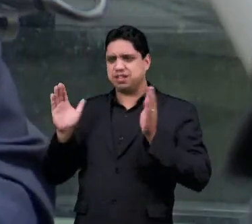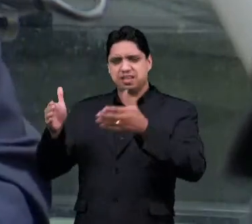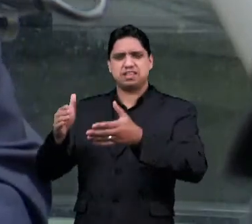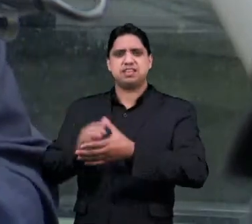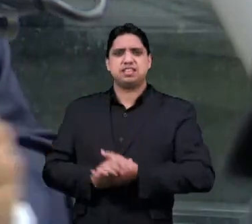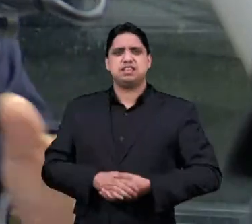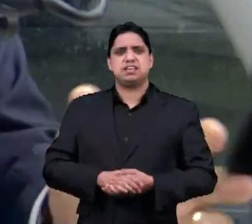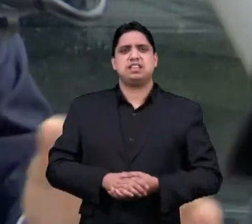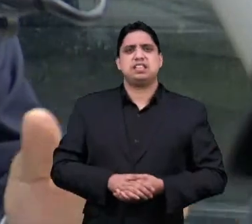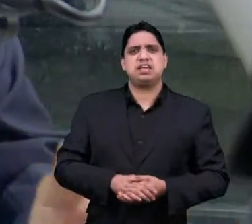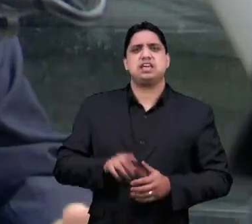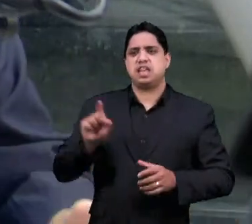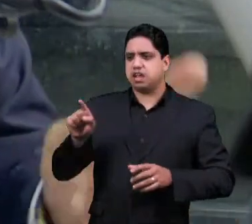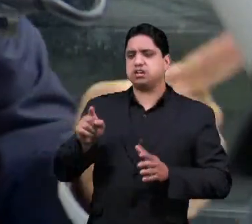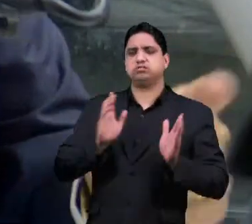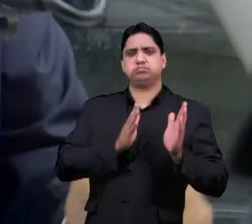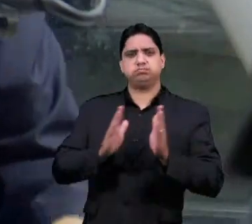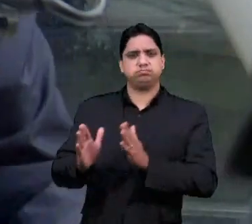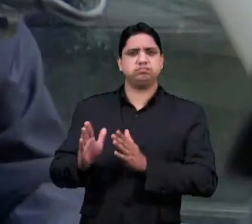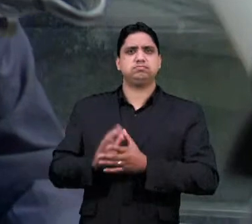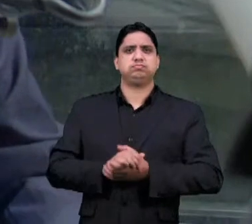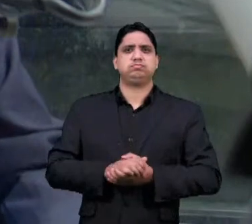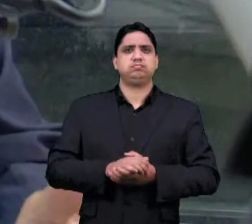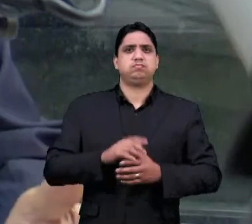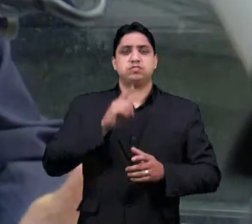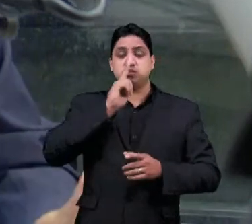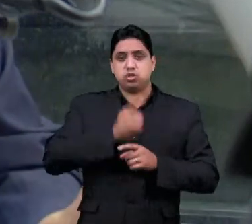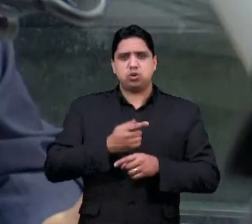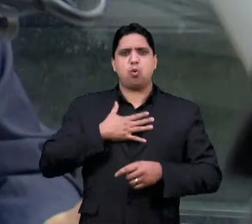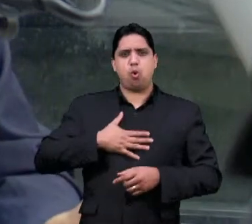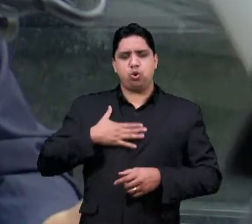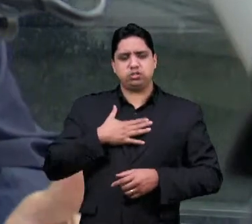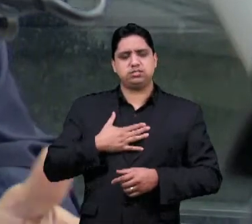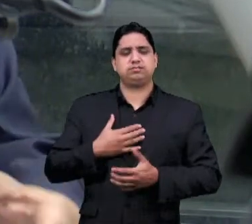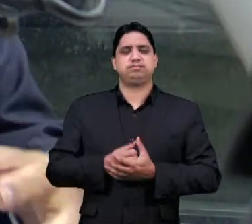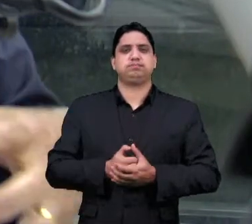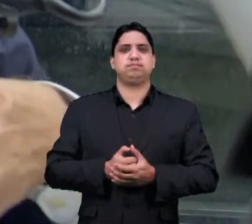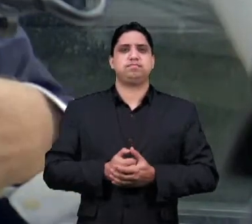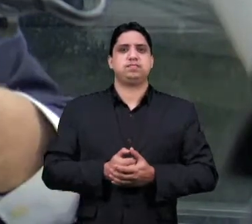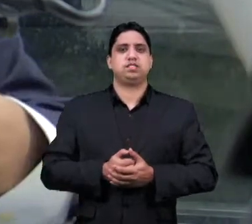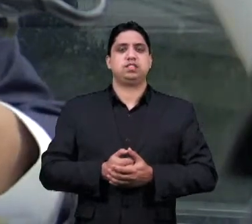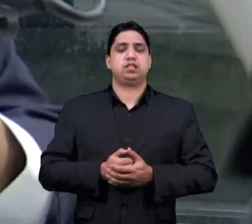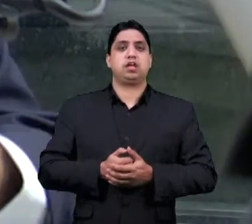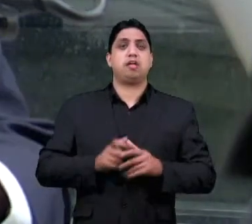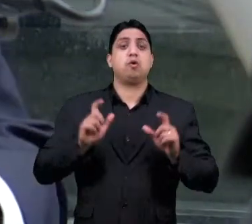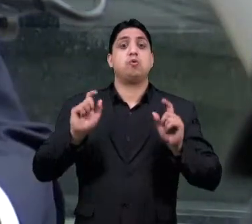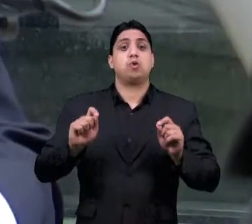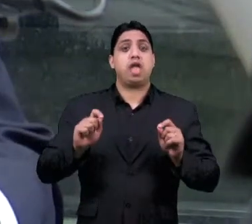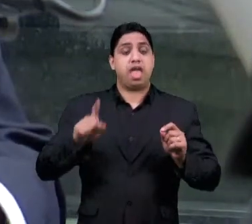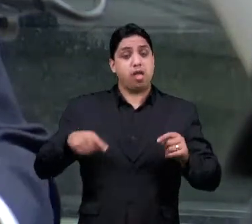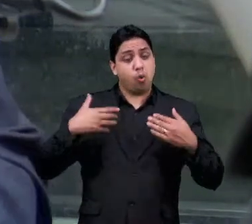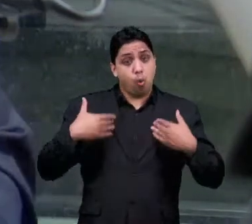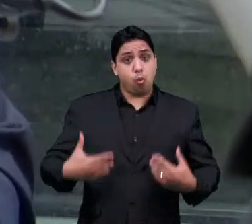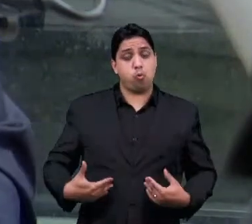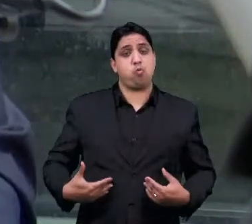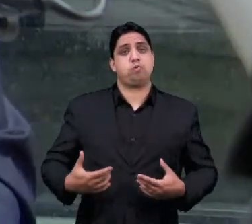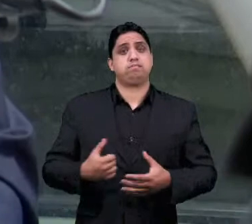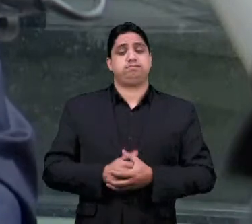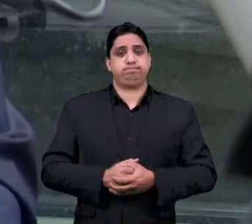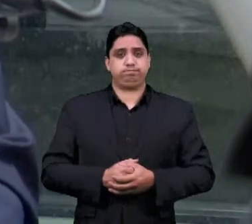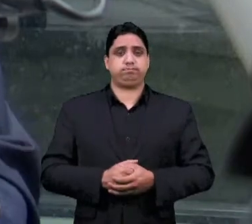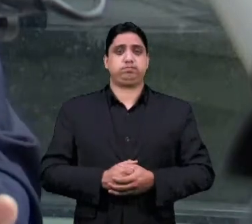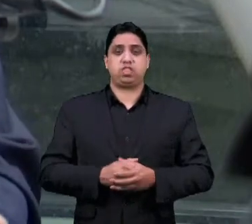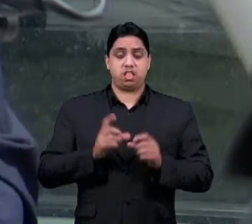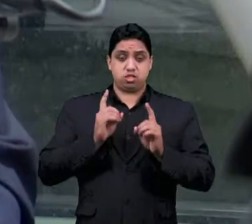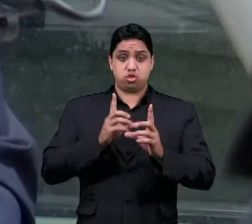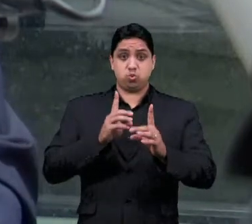ele pega aquilo e coloca aquilo direitinho. Gedeuti gosta muito disso. Então, isso é corpo. Então, porque a